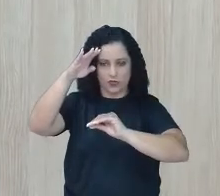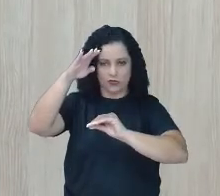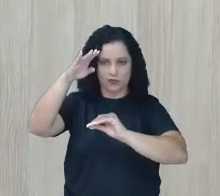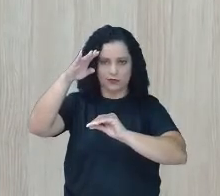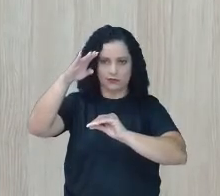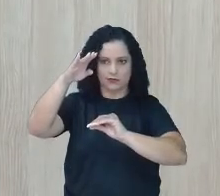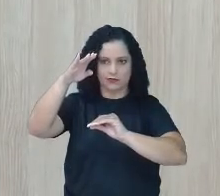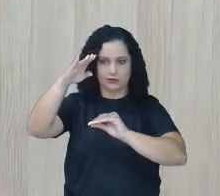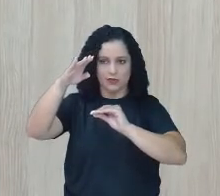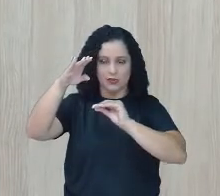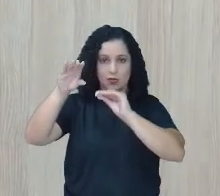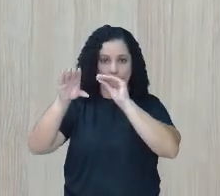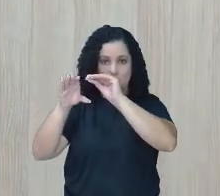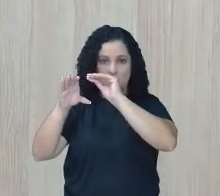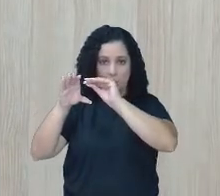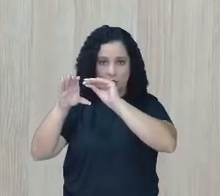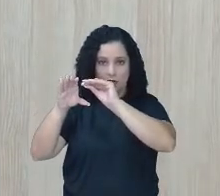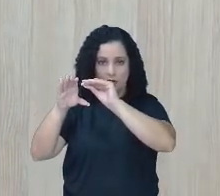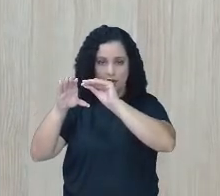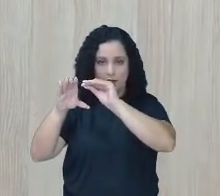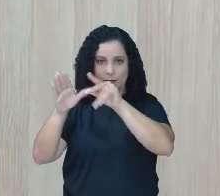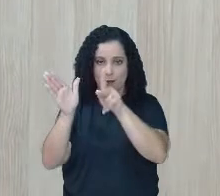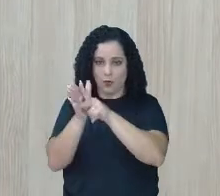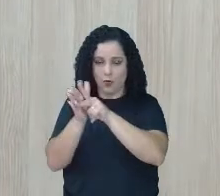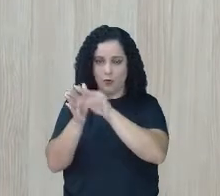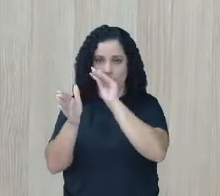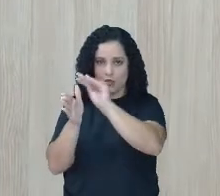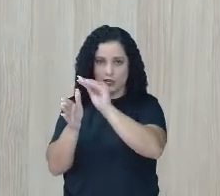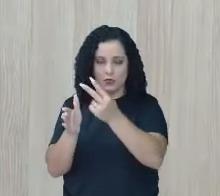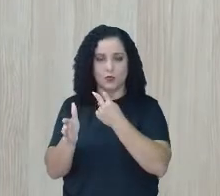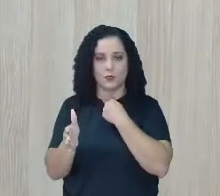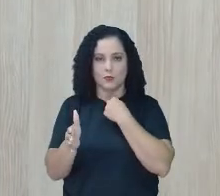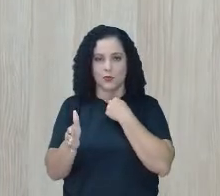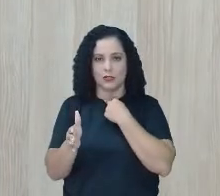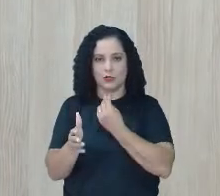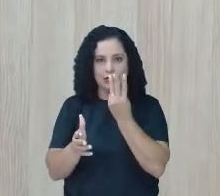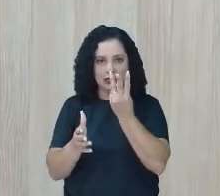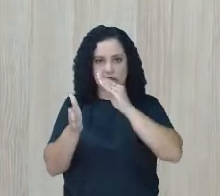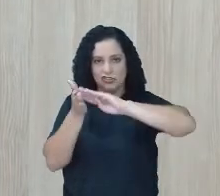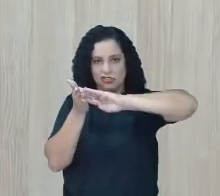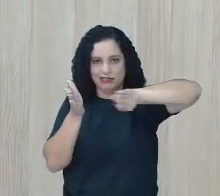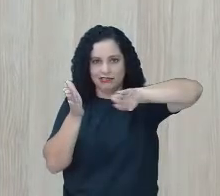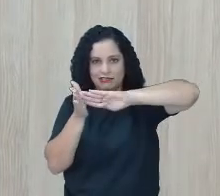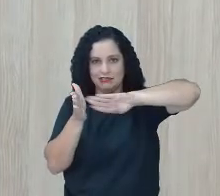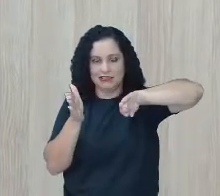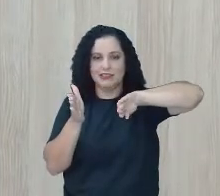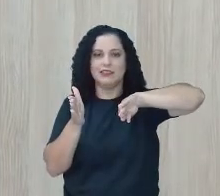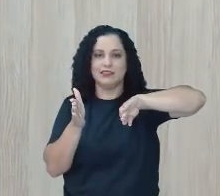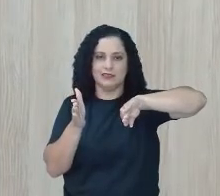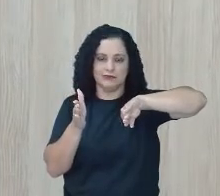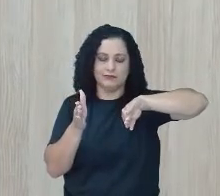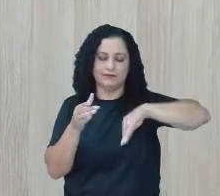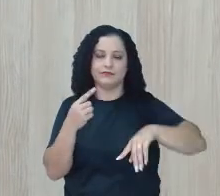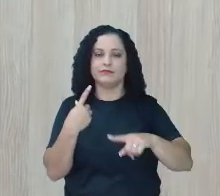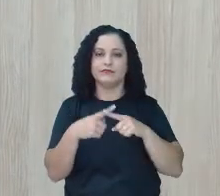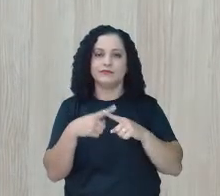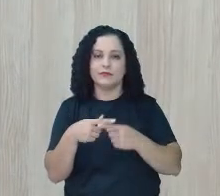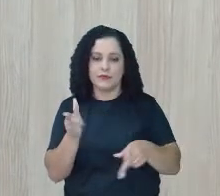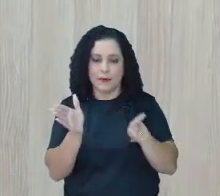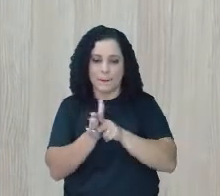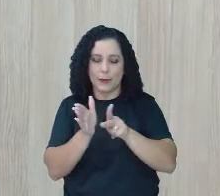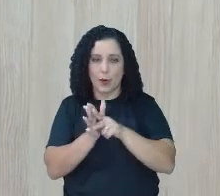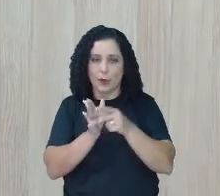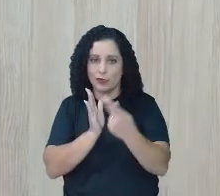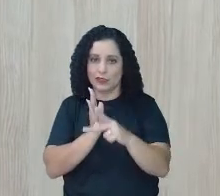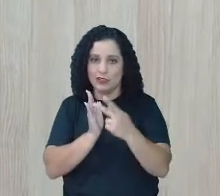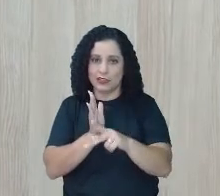posso fazer com ele mesmo. A gente tem que tirar 3 pontos aí da quantidade de vértices, né? Porque nem ele mesmo, e